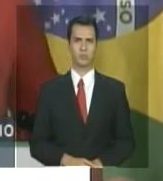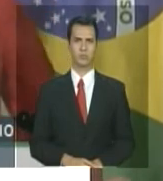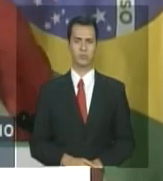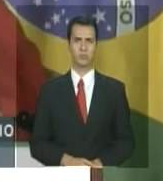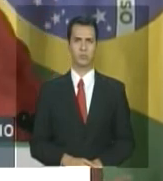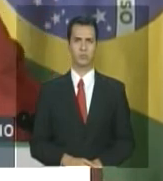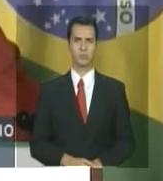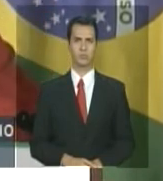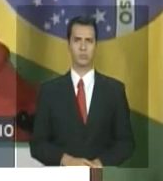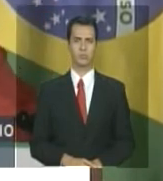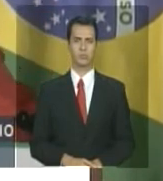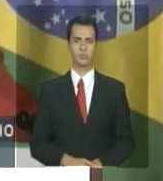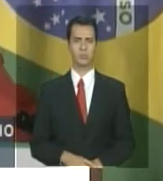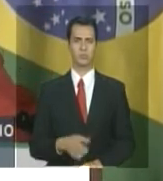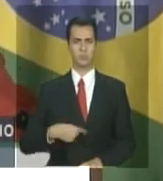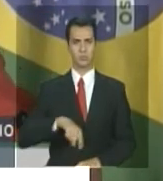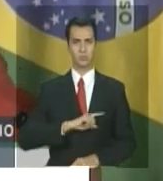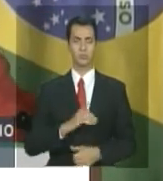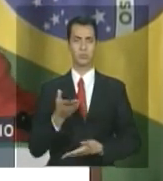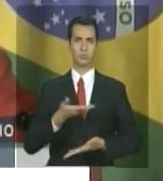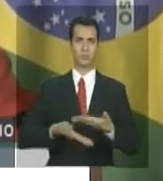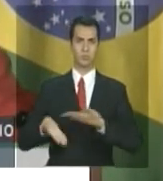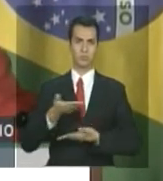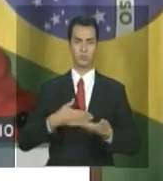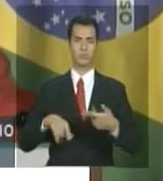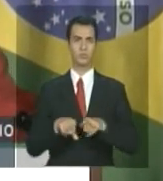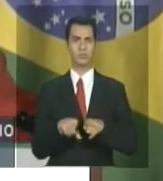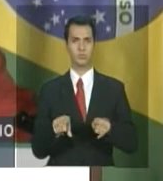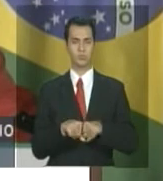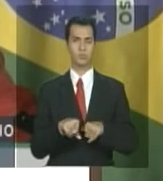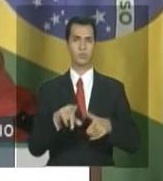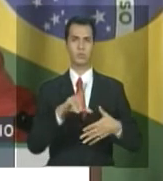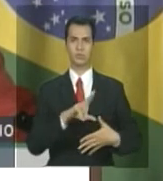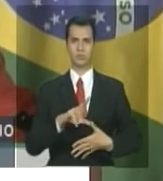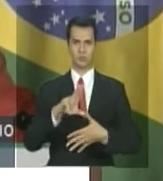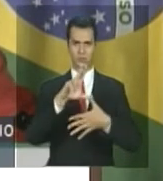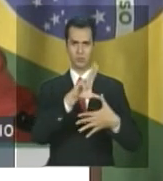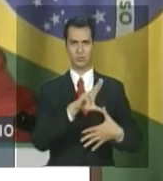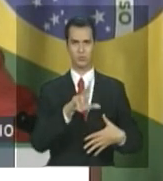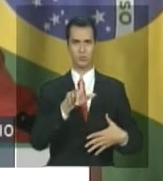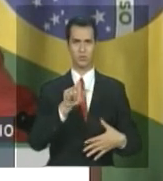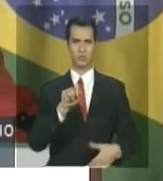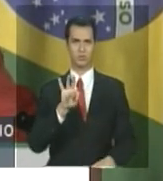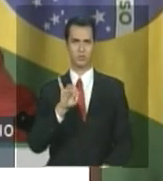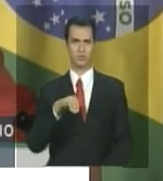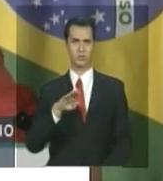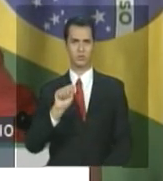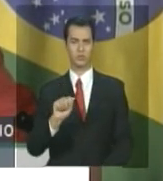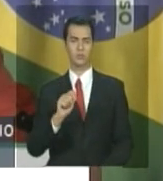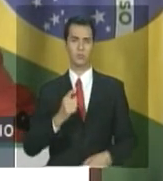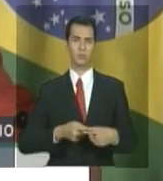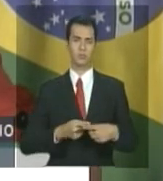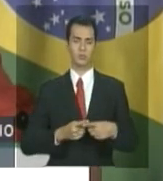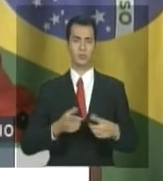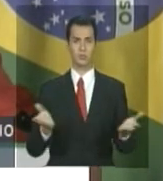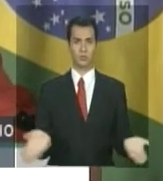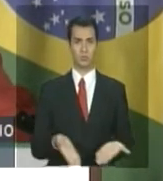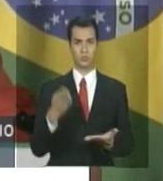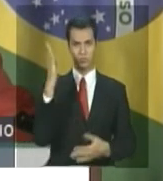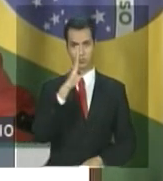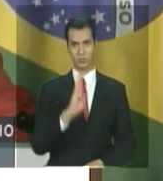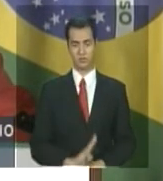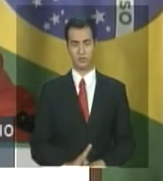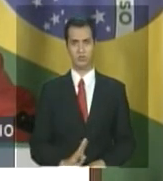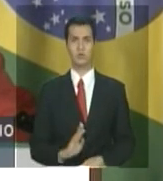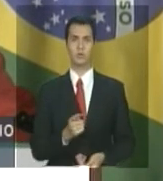nós nos relacionamos também com a América Latina, uma vez que, na corrente de comércio do Brasil, a